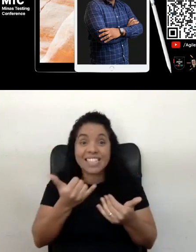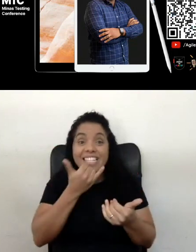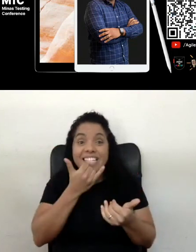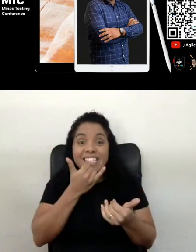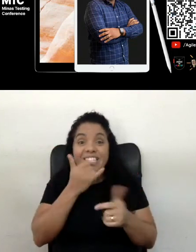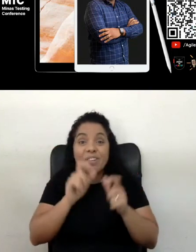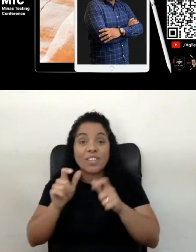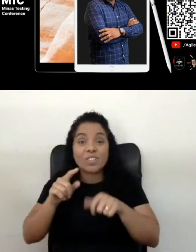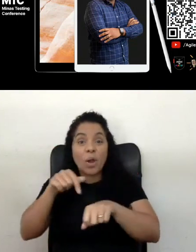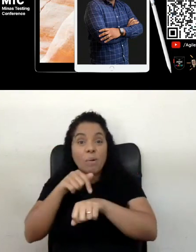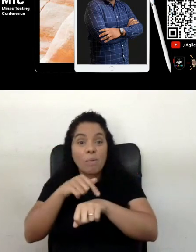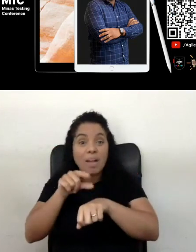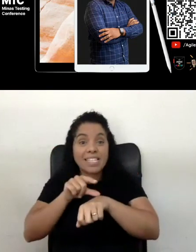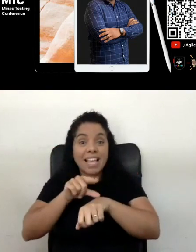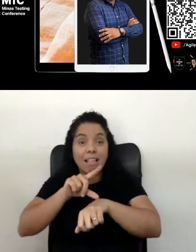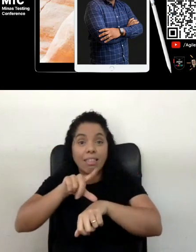aí, pessoal, acho que eu passei um pouquinho,